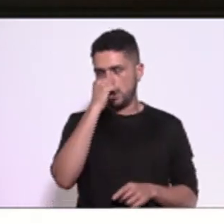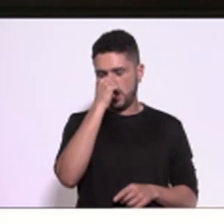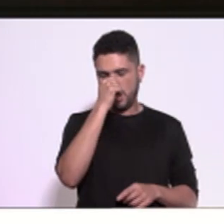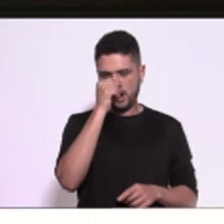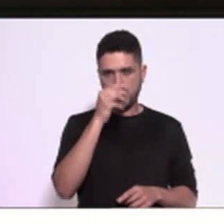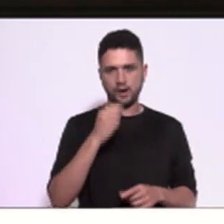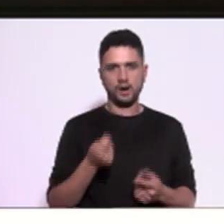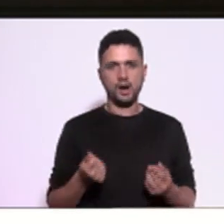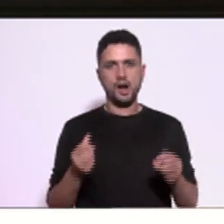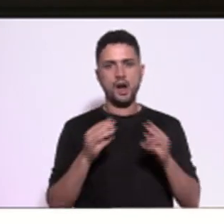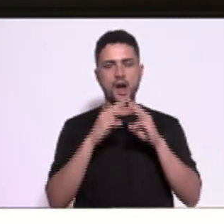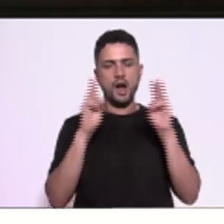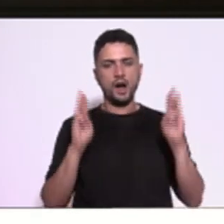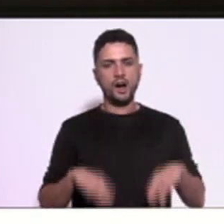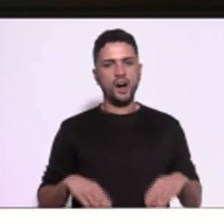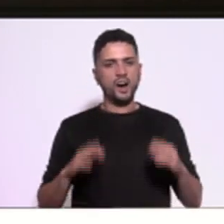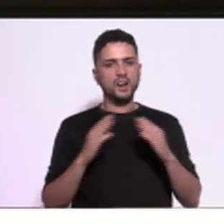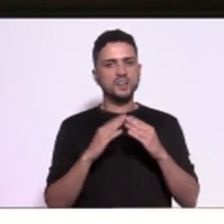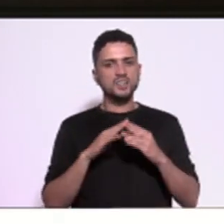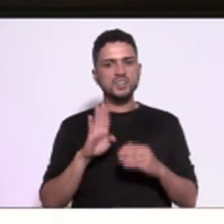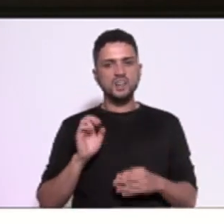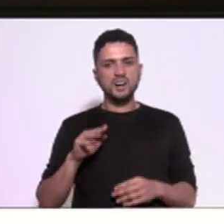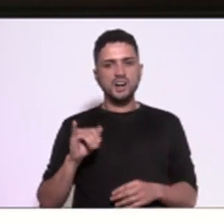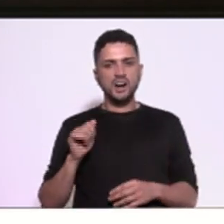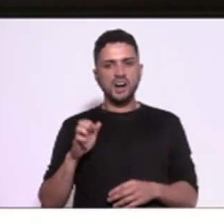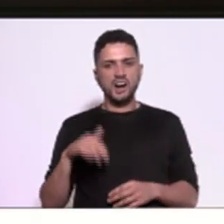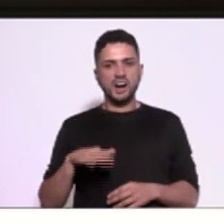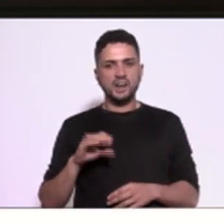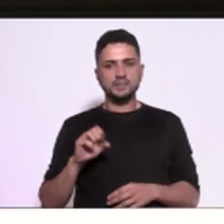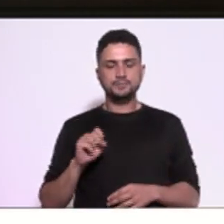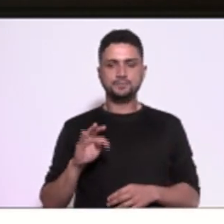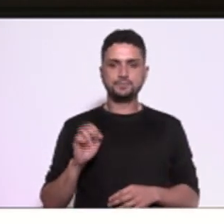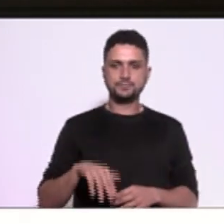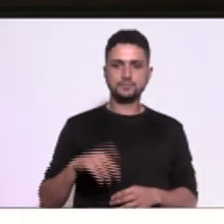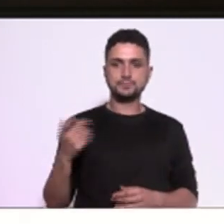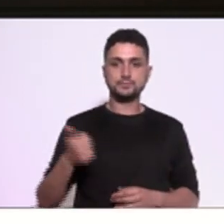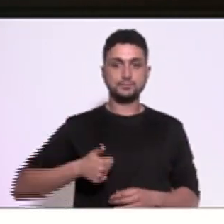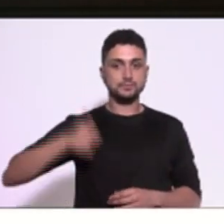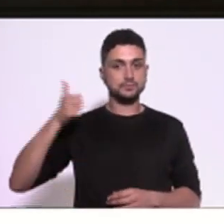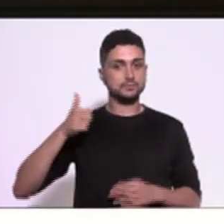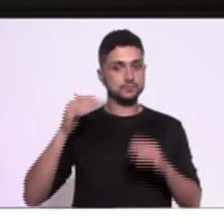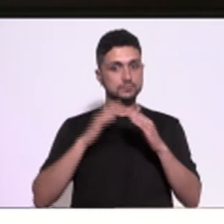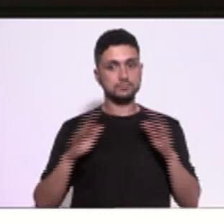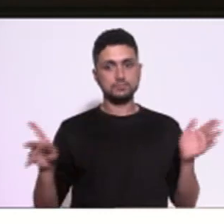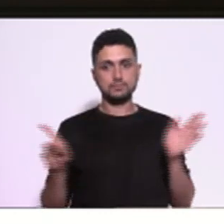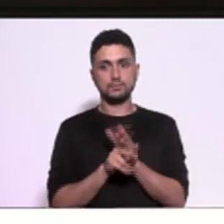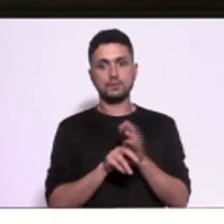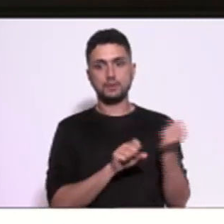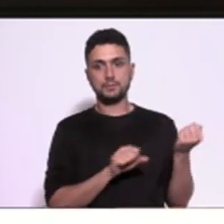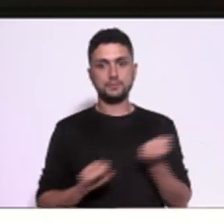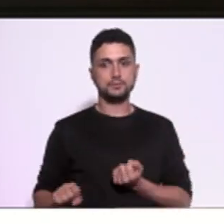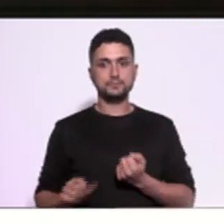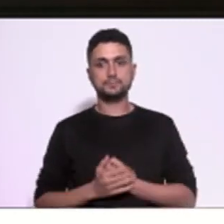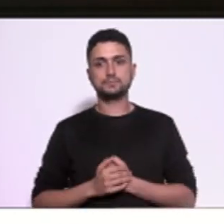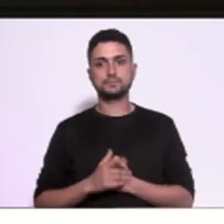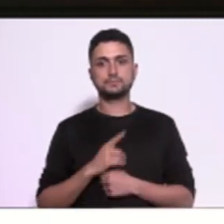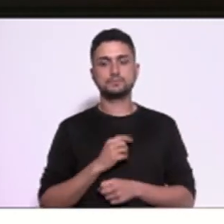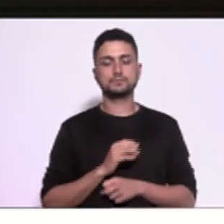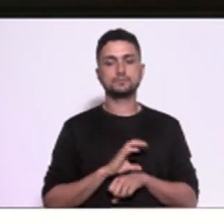Museu Casa de Benjamin Constant foi concebido como a primeira casa da República, ainda na Constituição